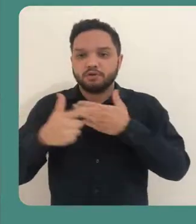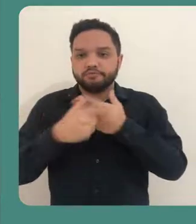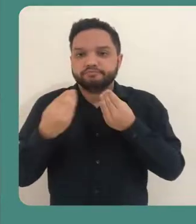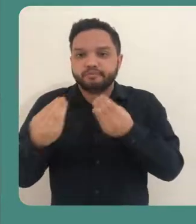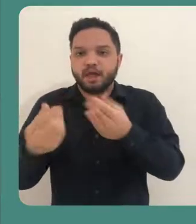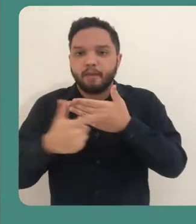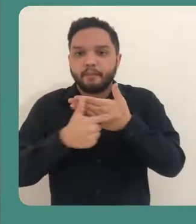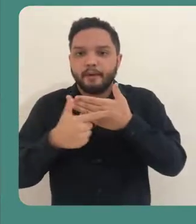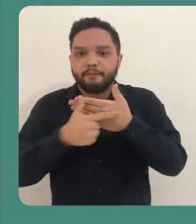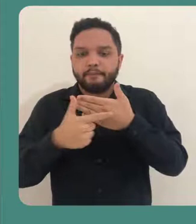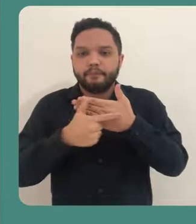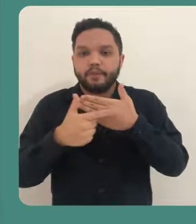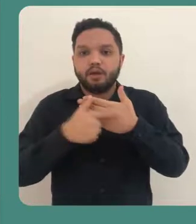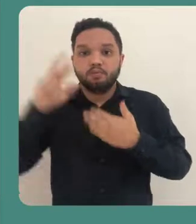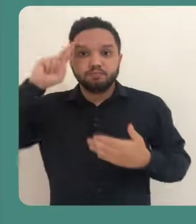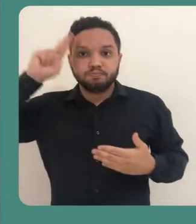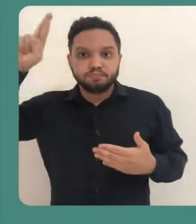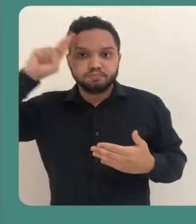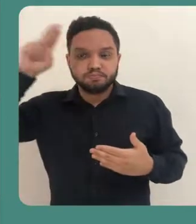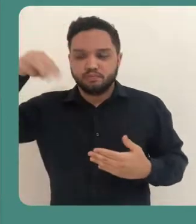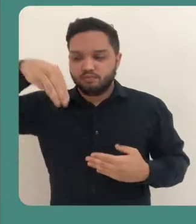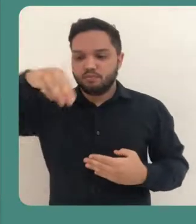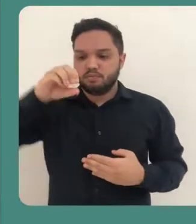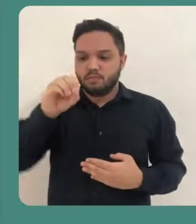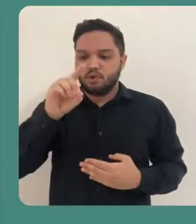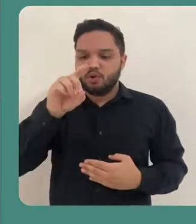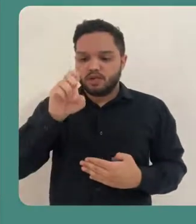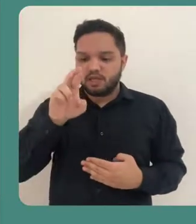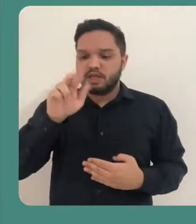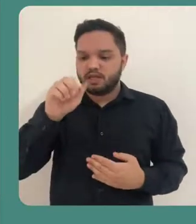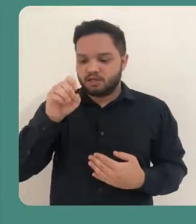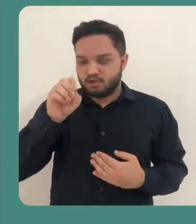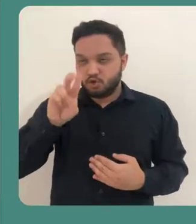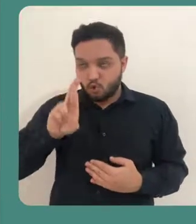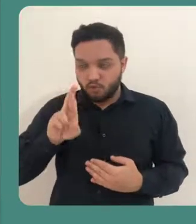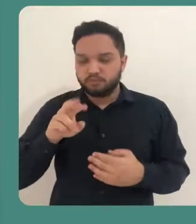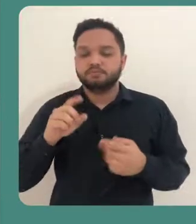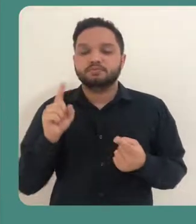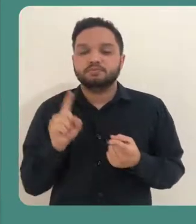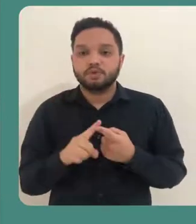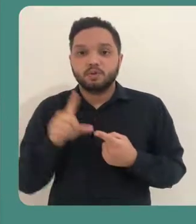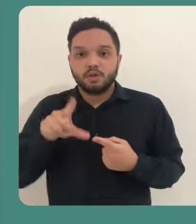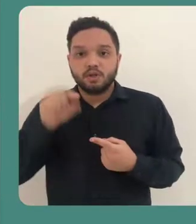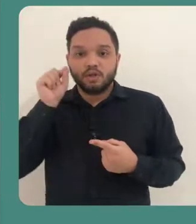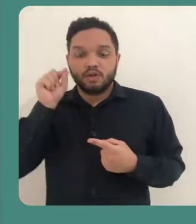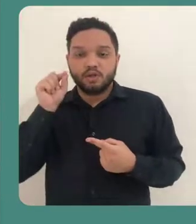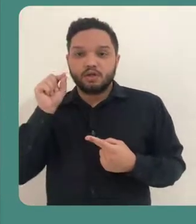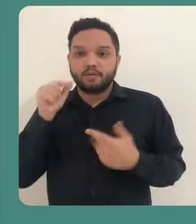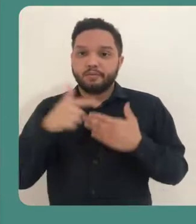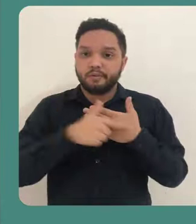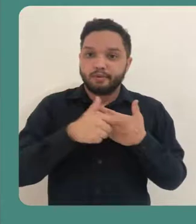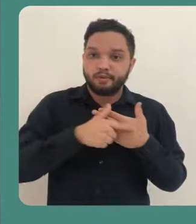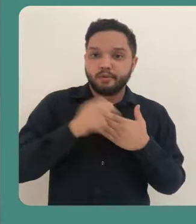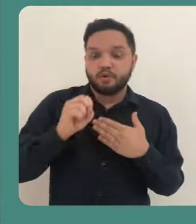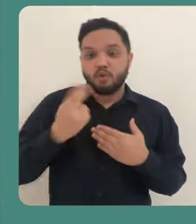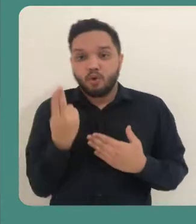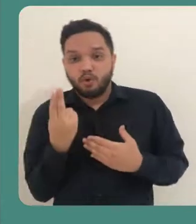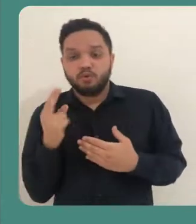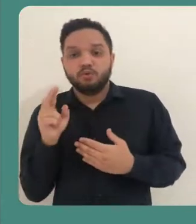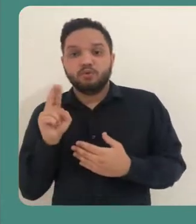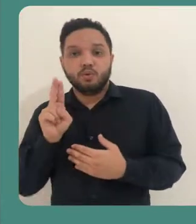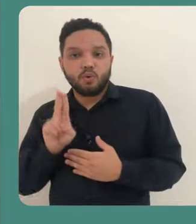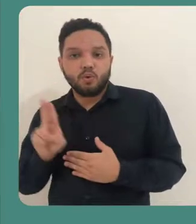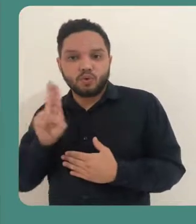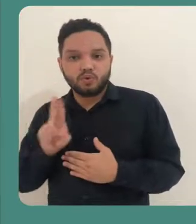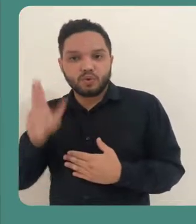e você pode escolher a opção para o papel ou cruzo are you aqui você selecionar por usuário então vou escolher